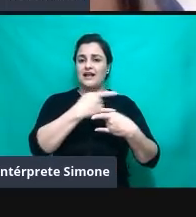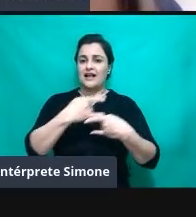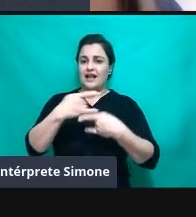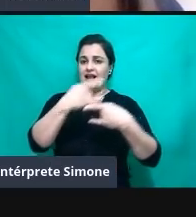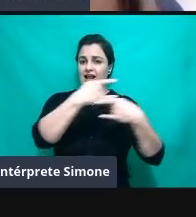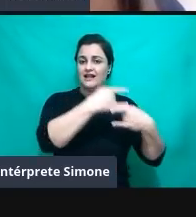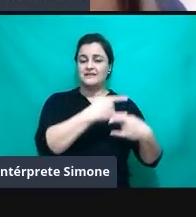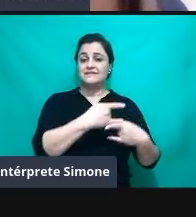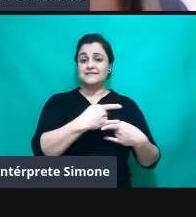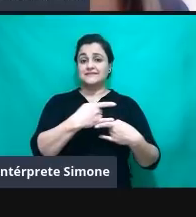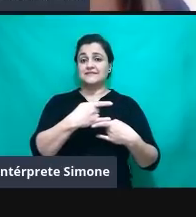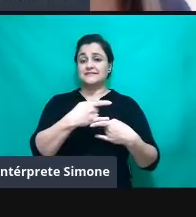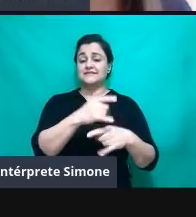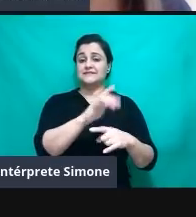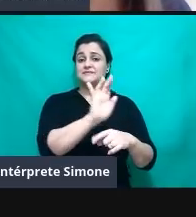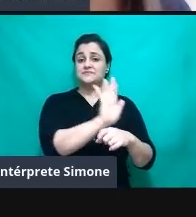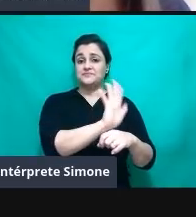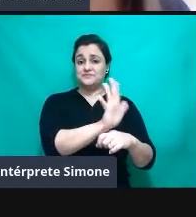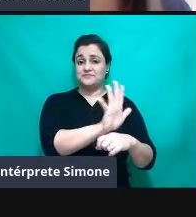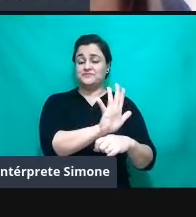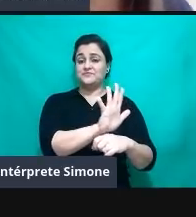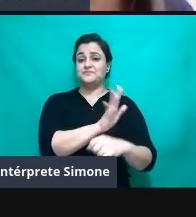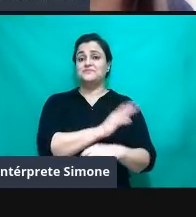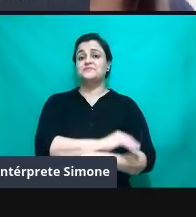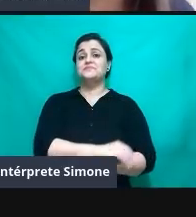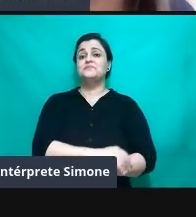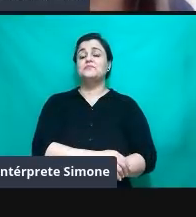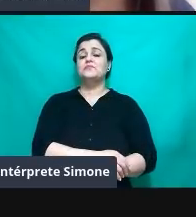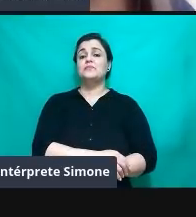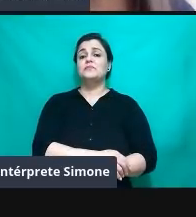vivo, como está acontecendo agora. Nós temos também as